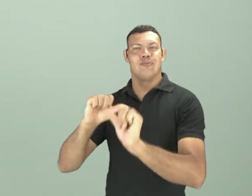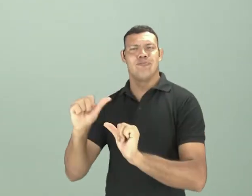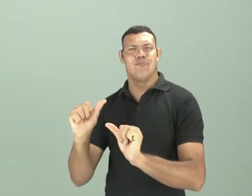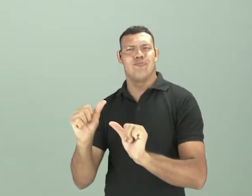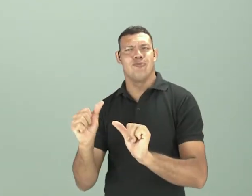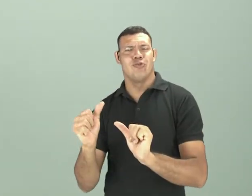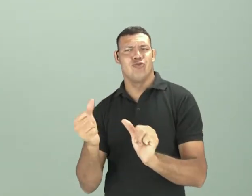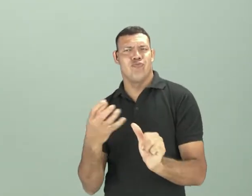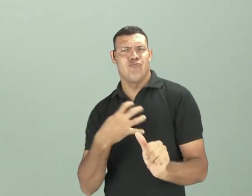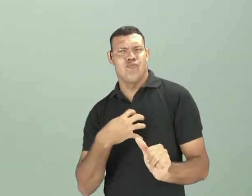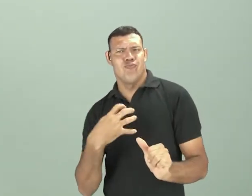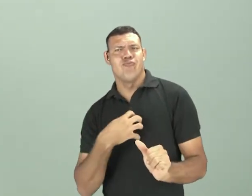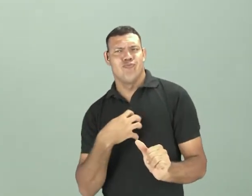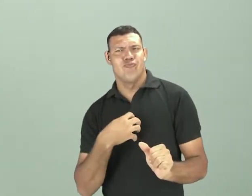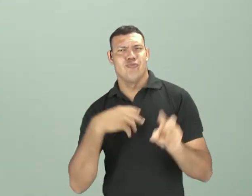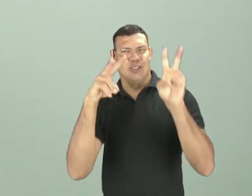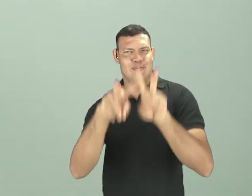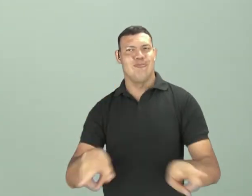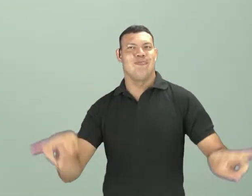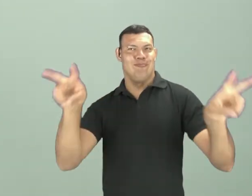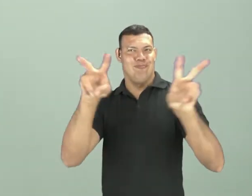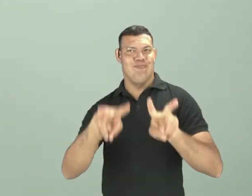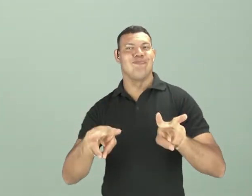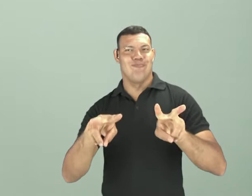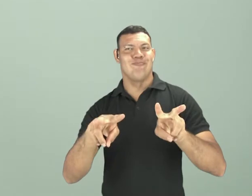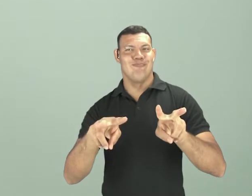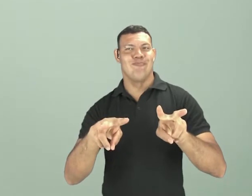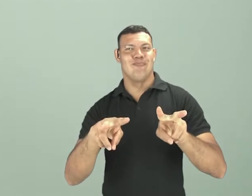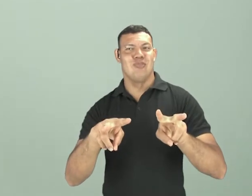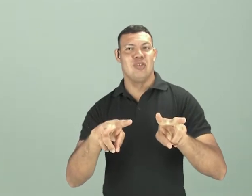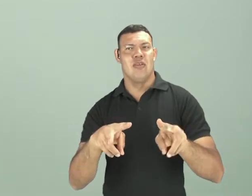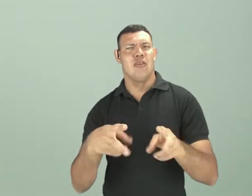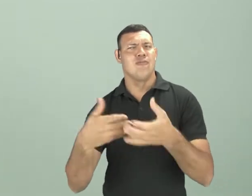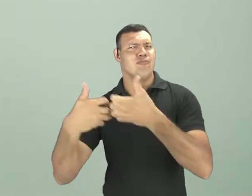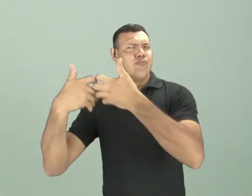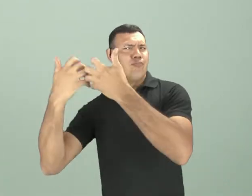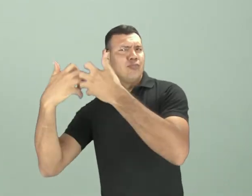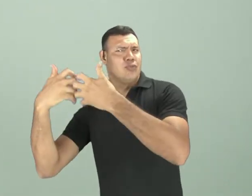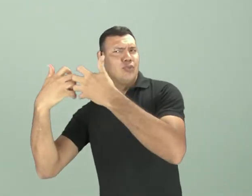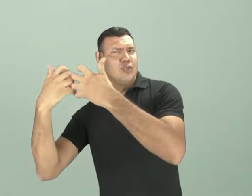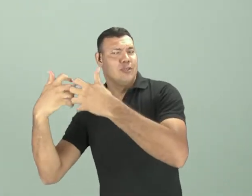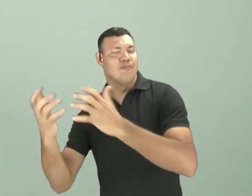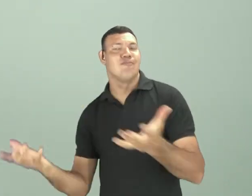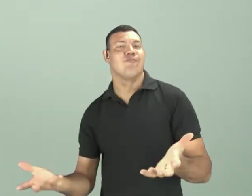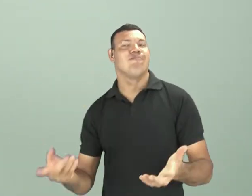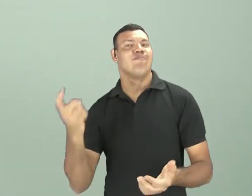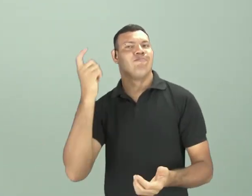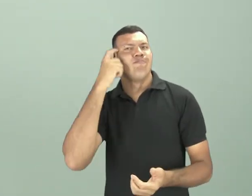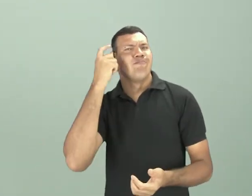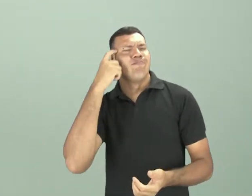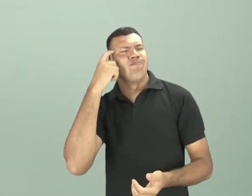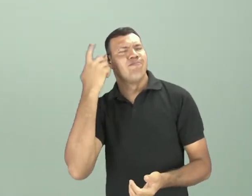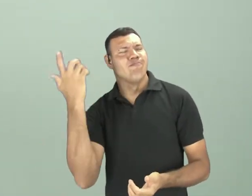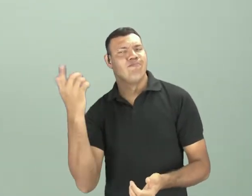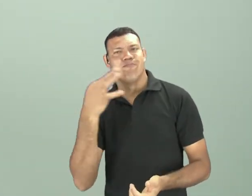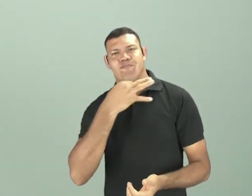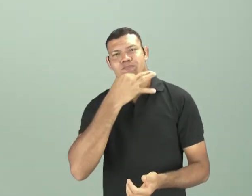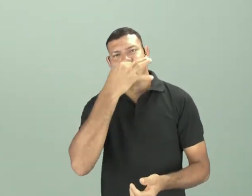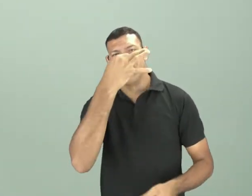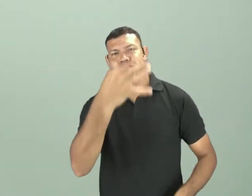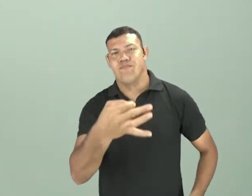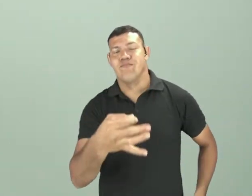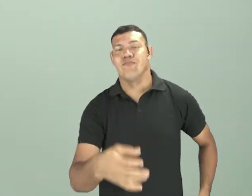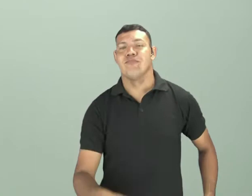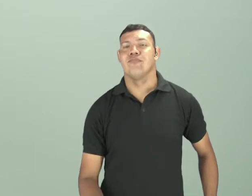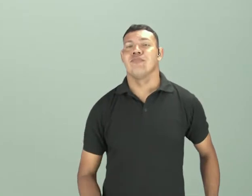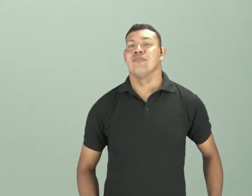de visualizar esse fato do cotidiano. Fazendo o quê? Que você reflita, que você pense criticamente, que você